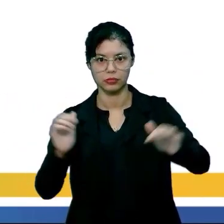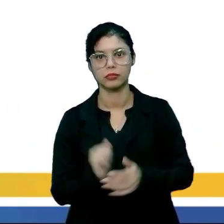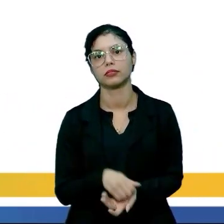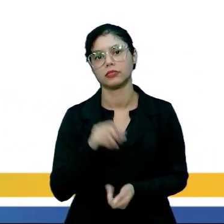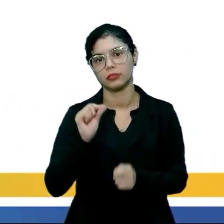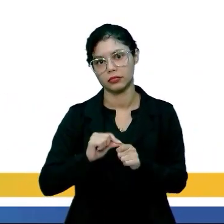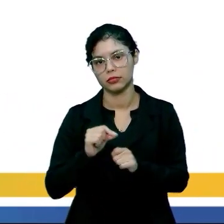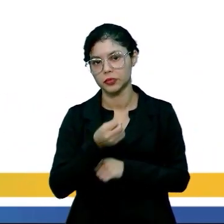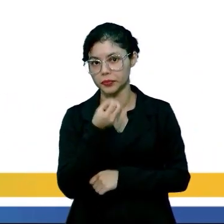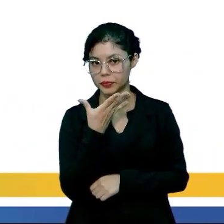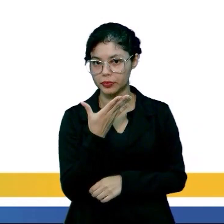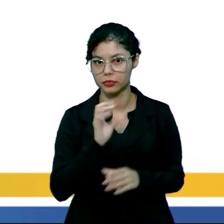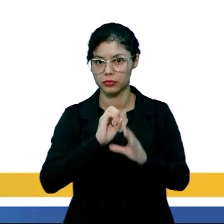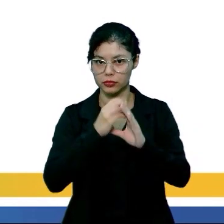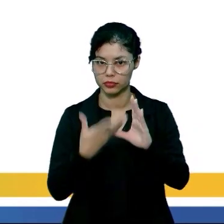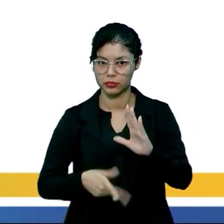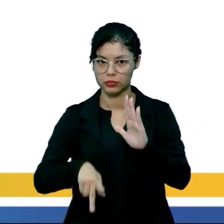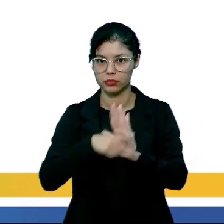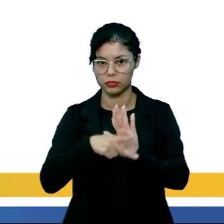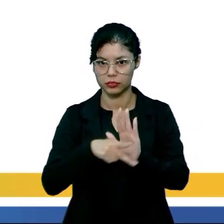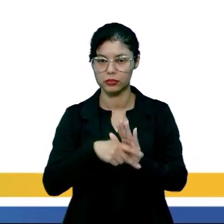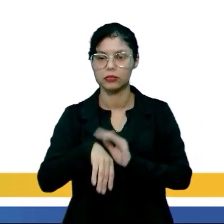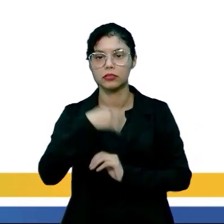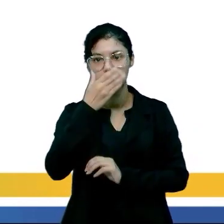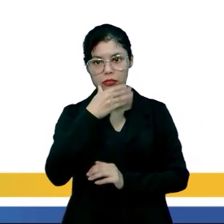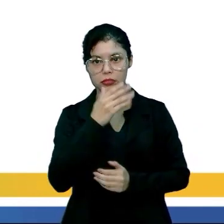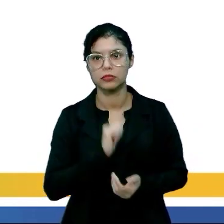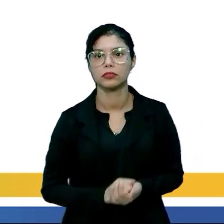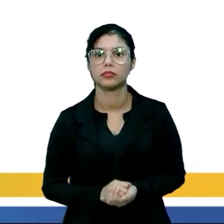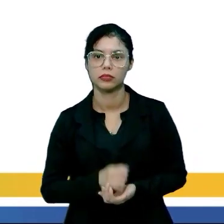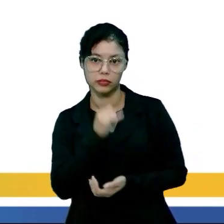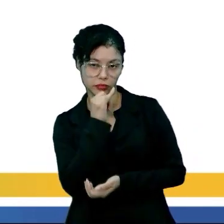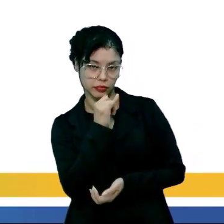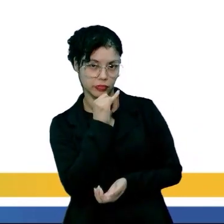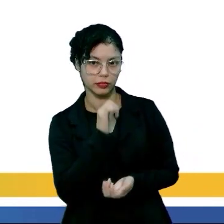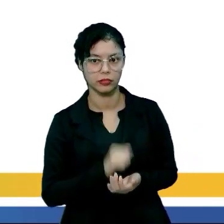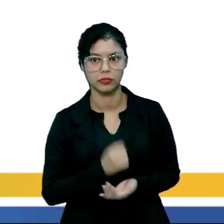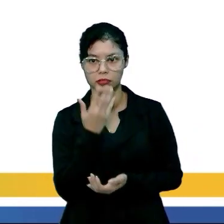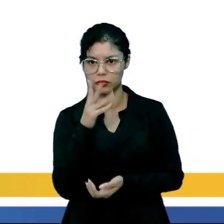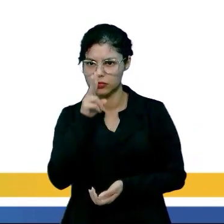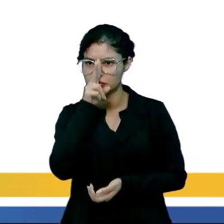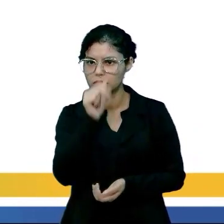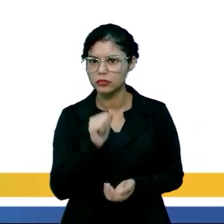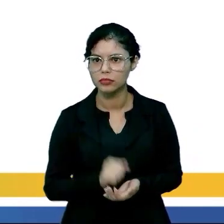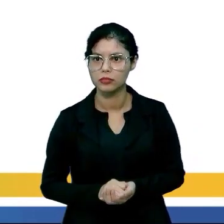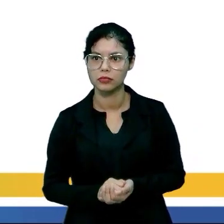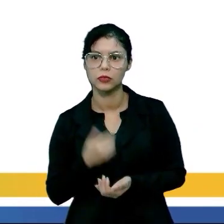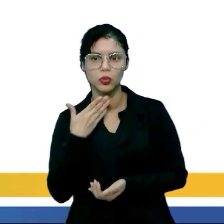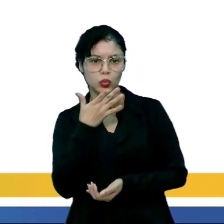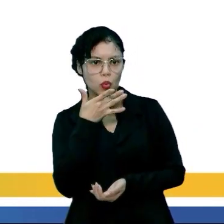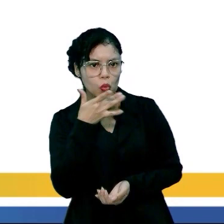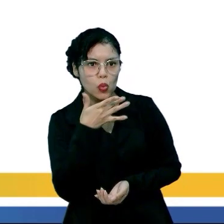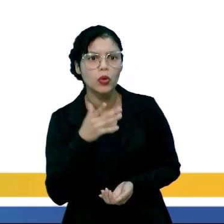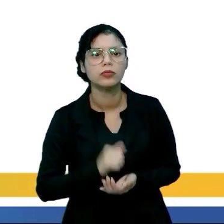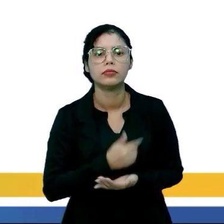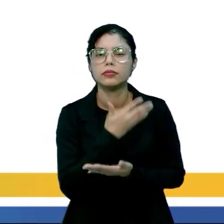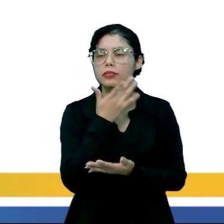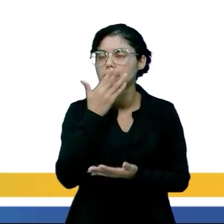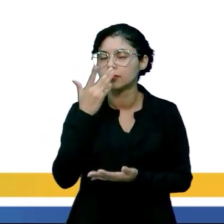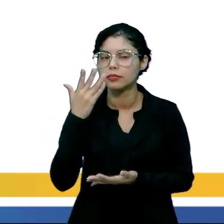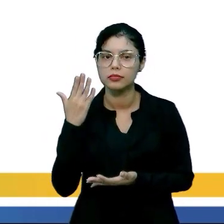é favorecida por certas características dos frutos: cores fortes e vibrantes, gosto e